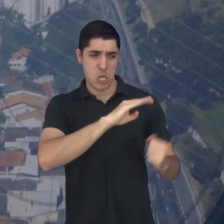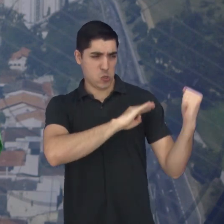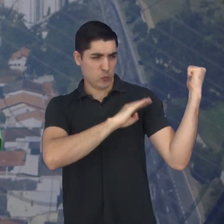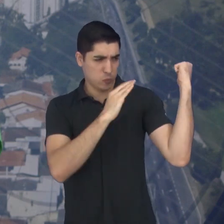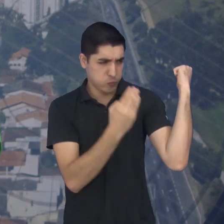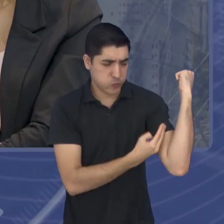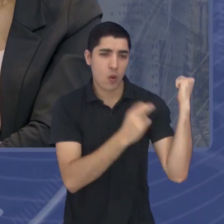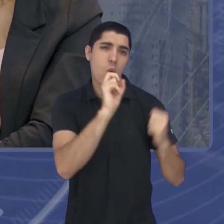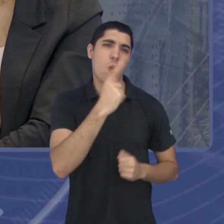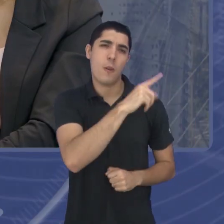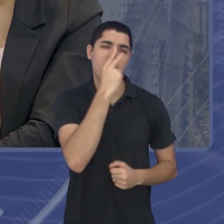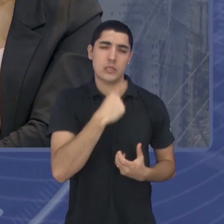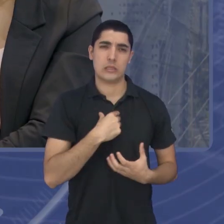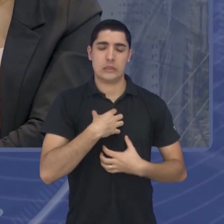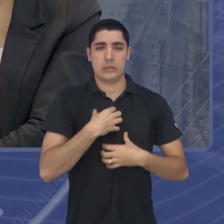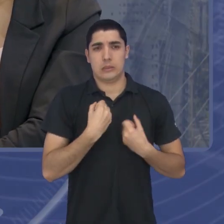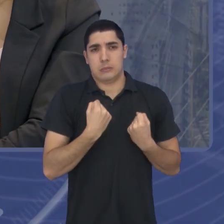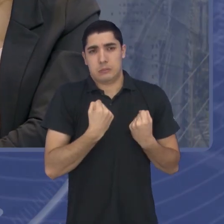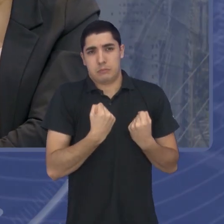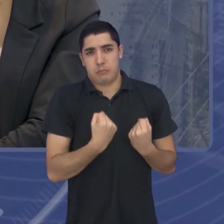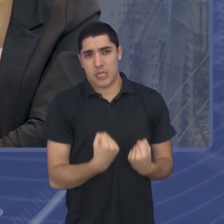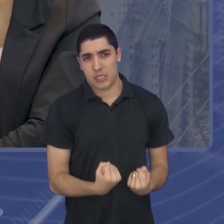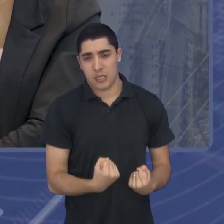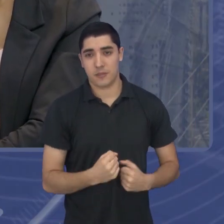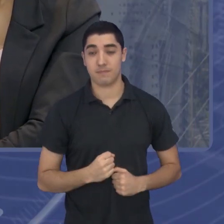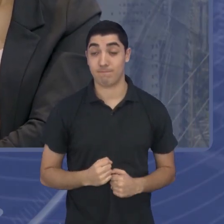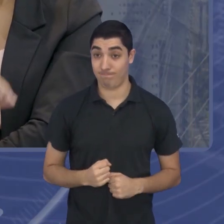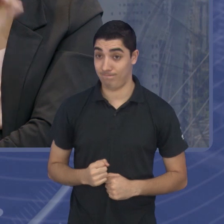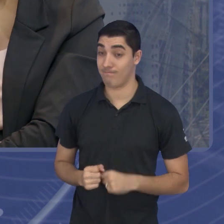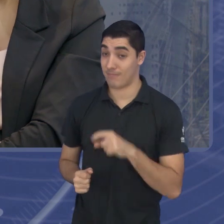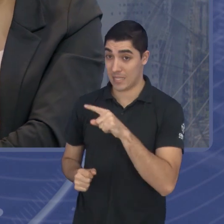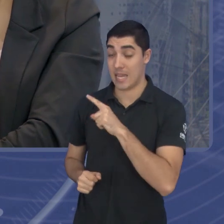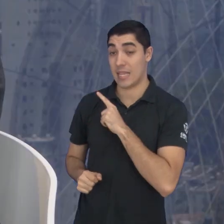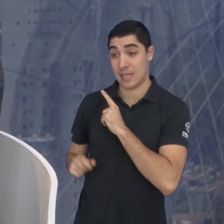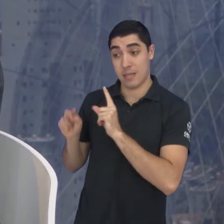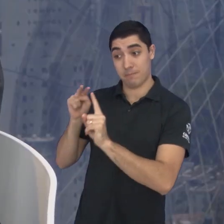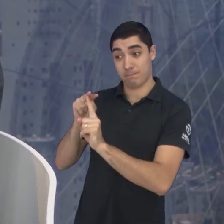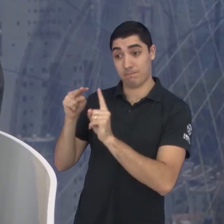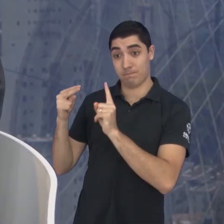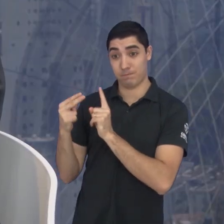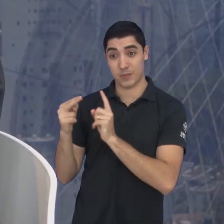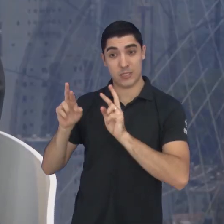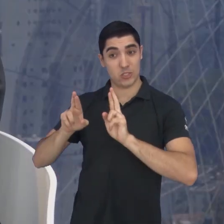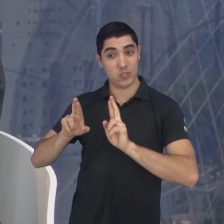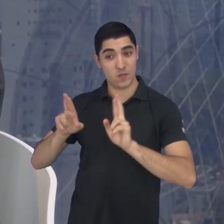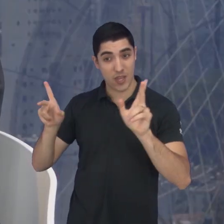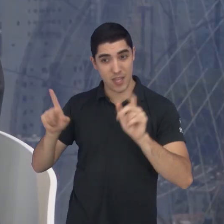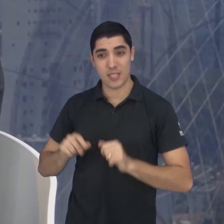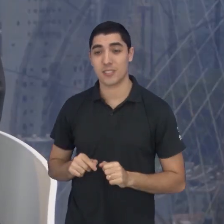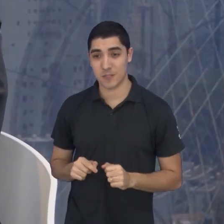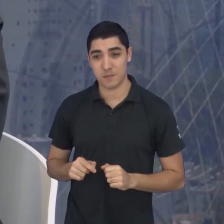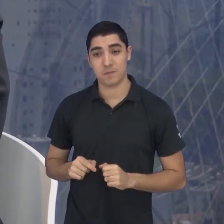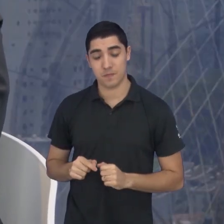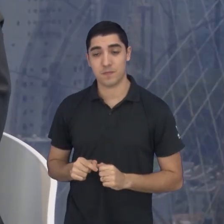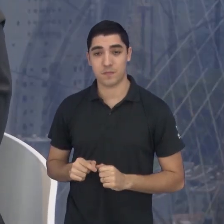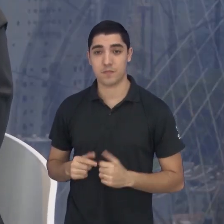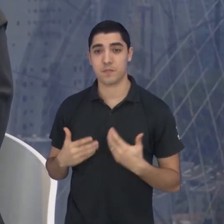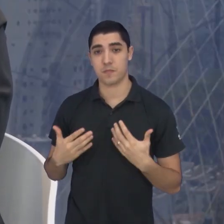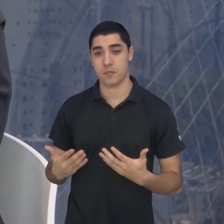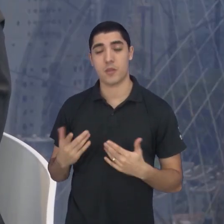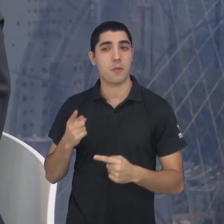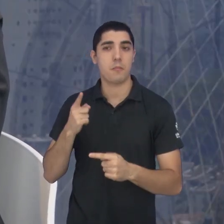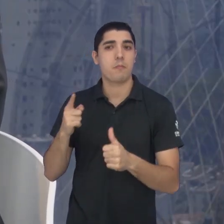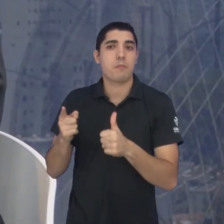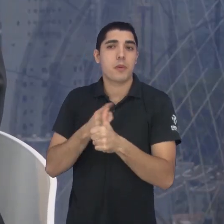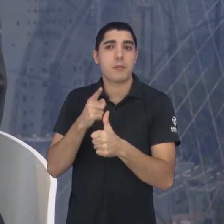sentido? Acho que tem pontos diferentes aí, se você Uhum, me permite ampliar um uhum, pouco o olhar e a discussão.